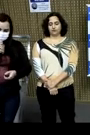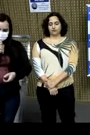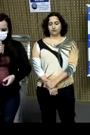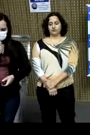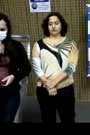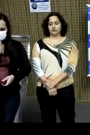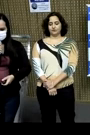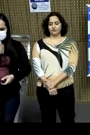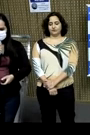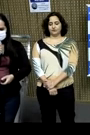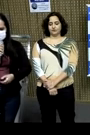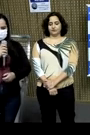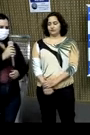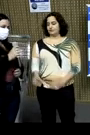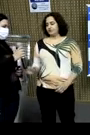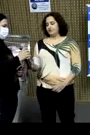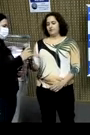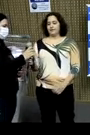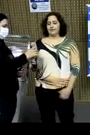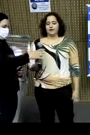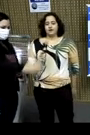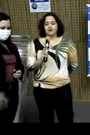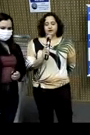de abrangência.